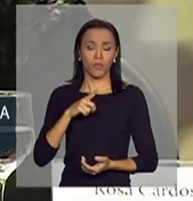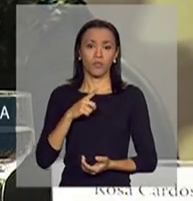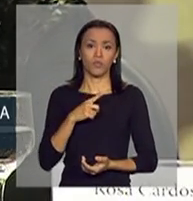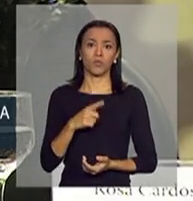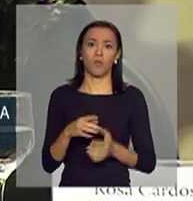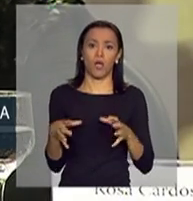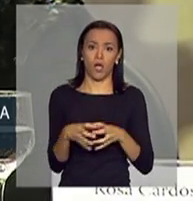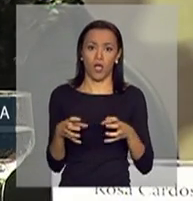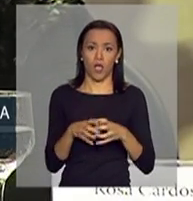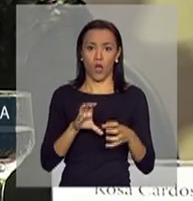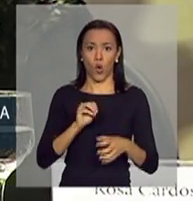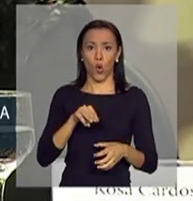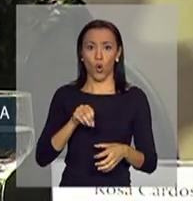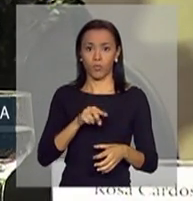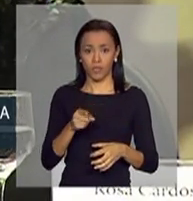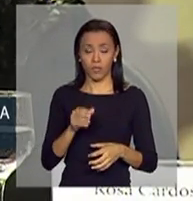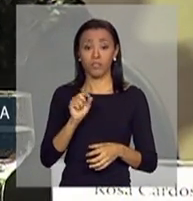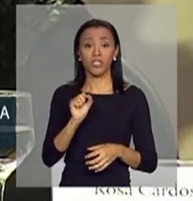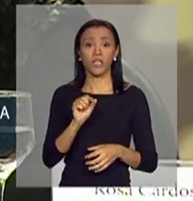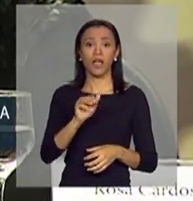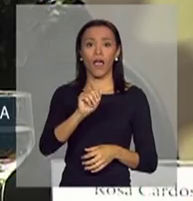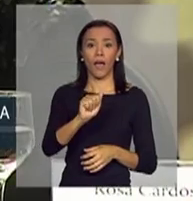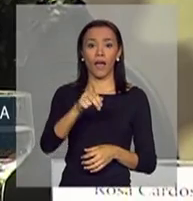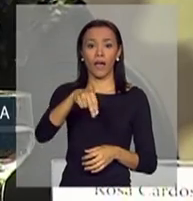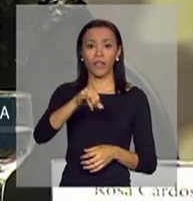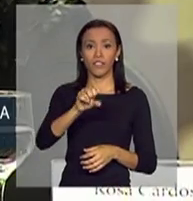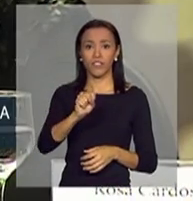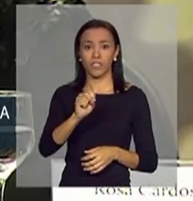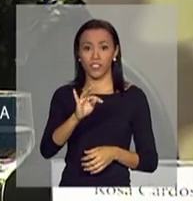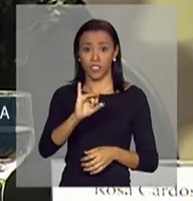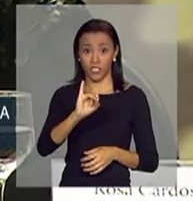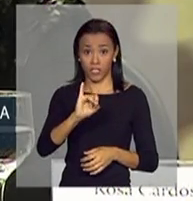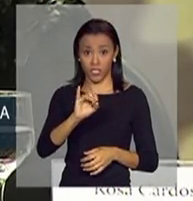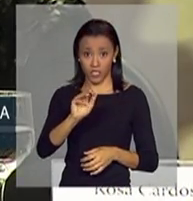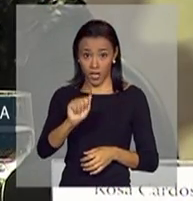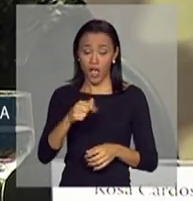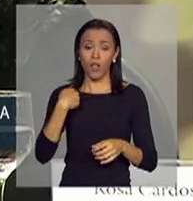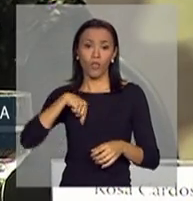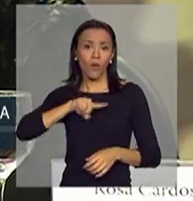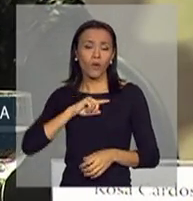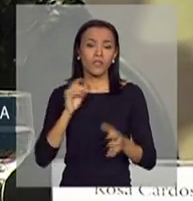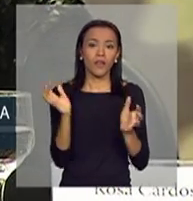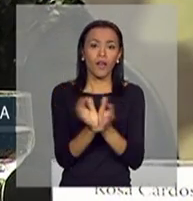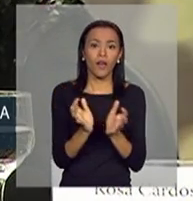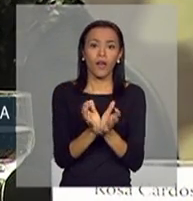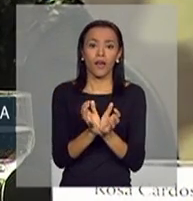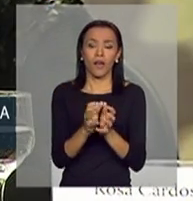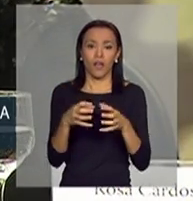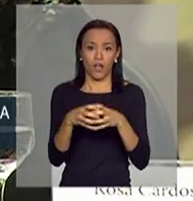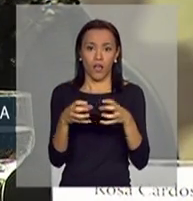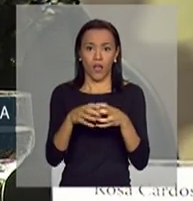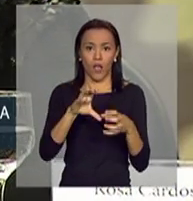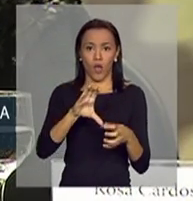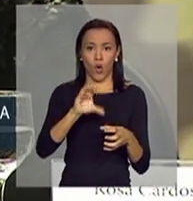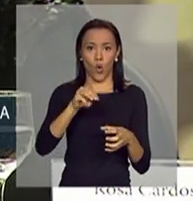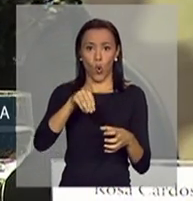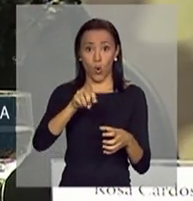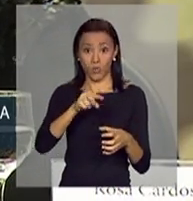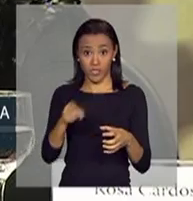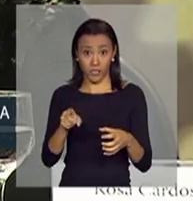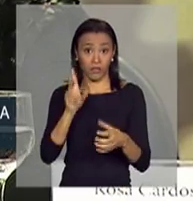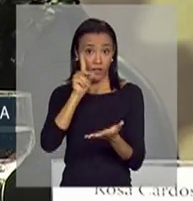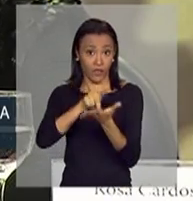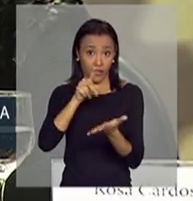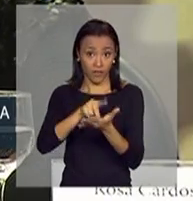governo brasileiro vai determinar, nós da Comissão da Verdade não trabalhamos com essa questão da reparação, senão da